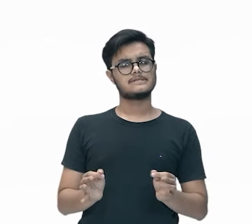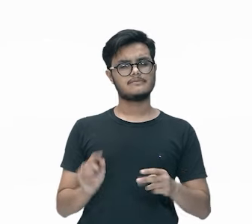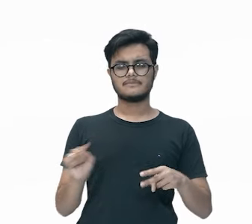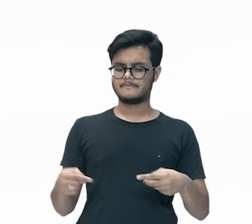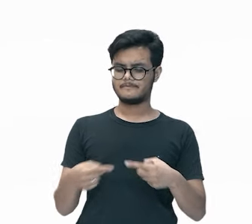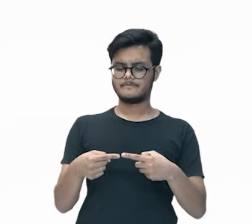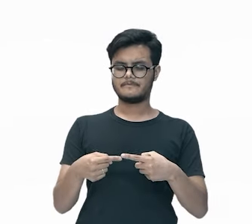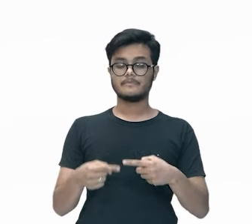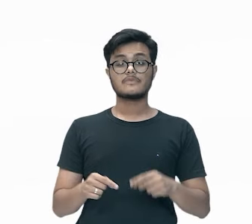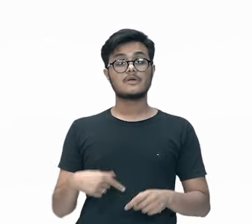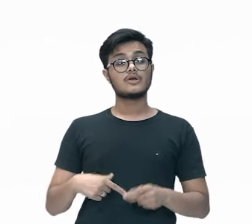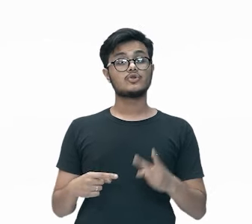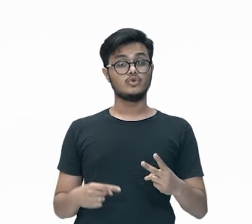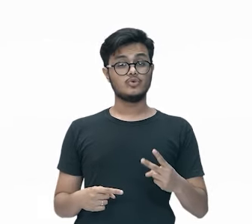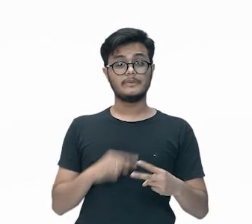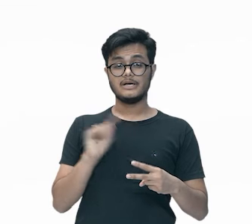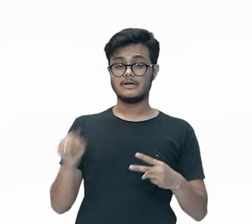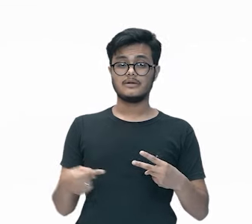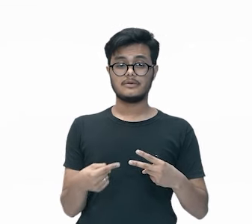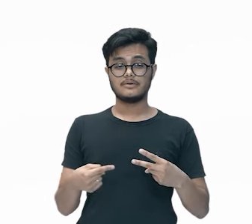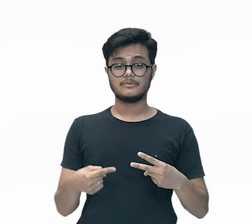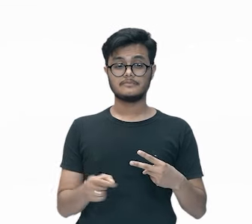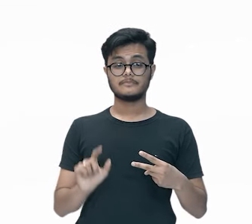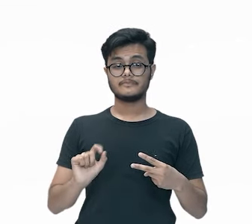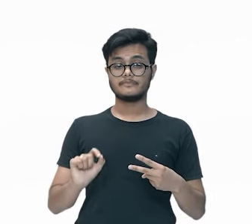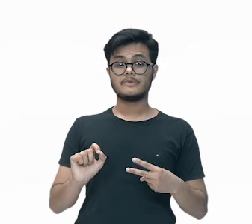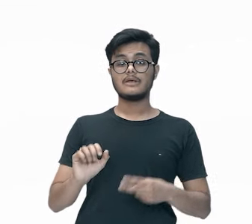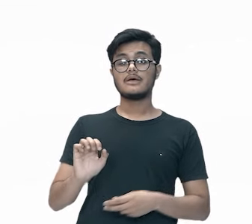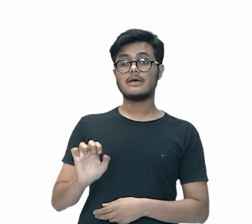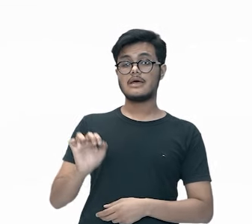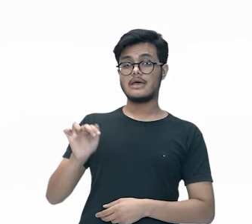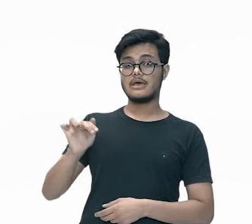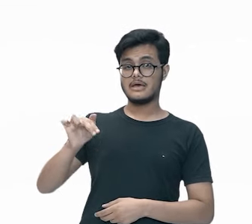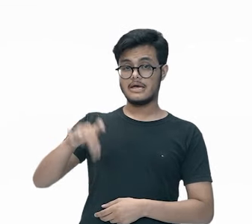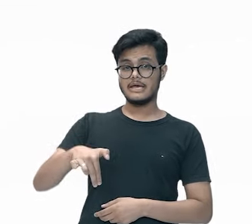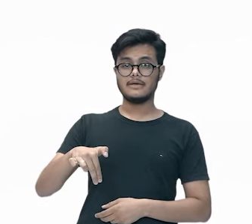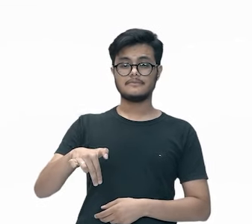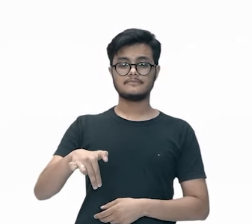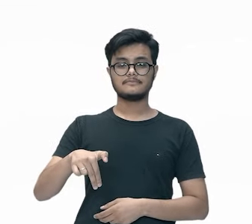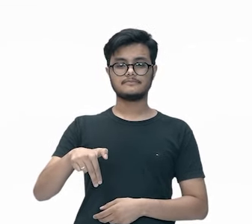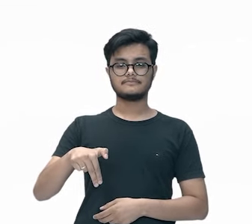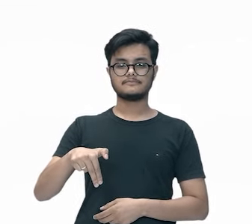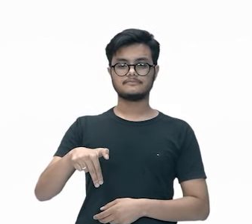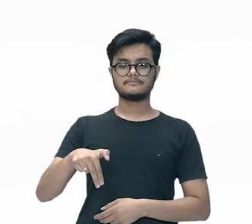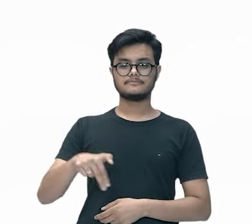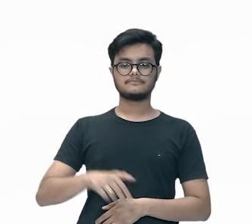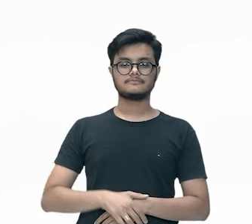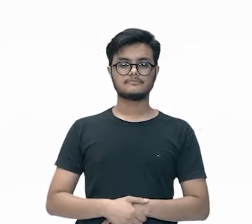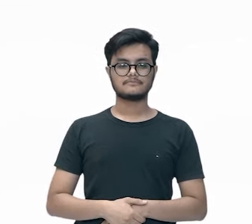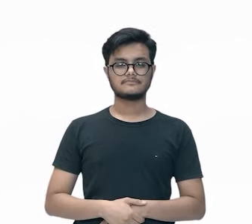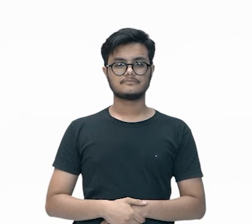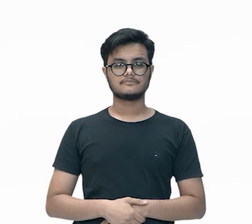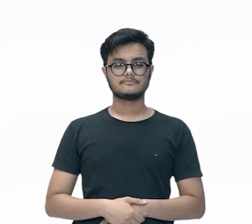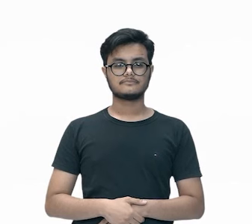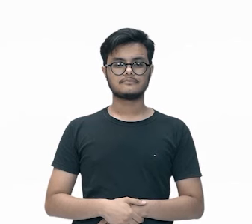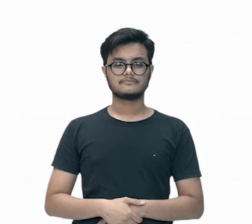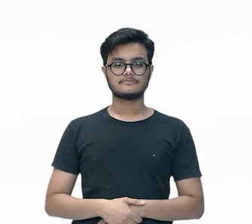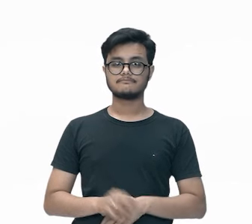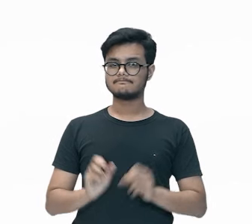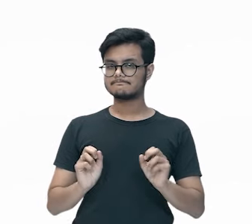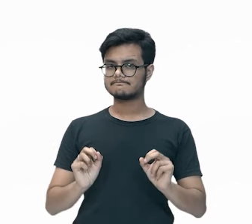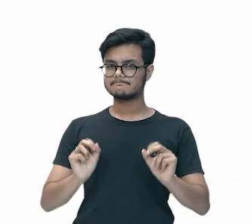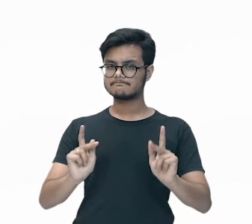alceno tem ligação dupla, olha a dupla aqui. Então, a partezinha do meio, o infixo é o em. Tudo